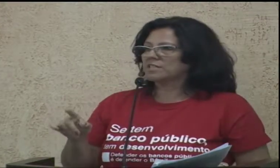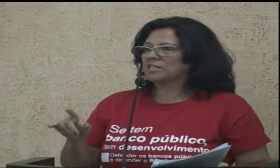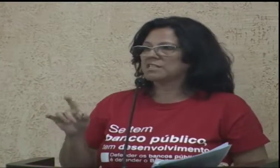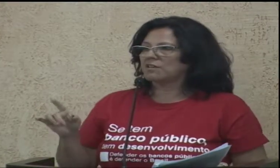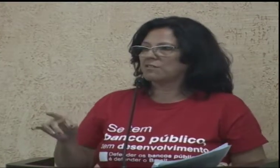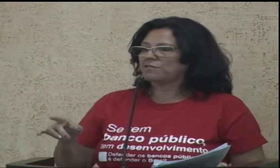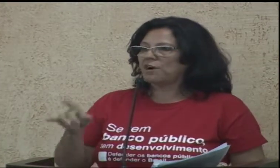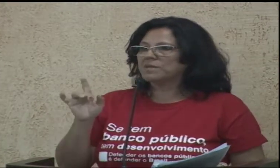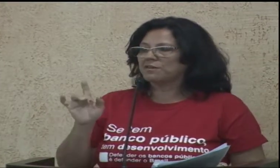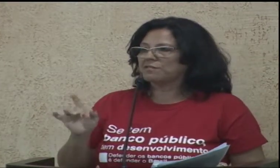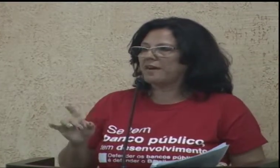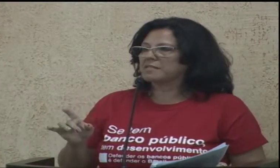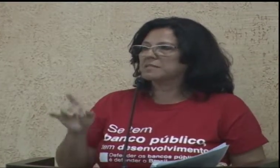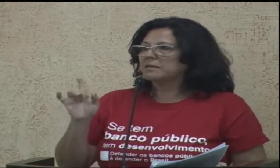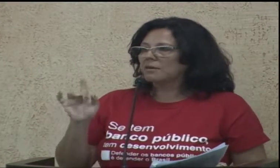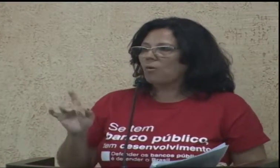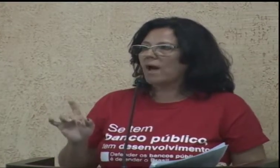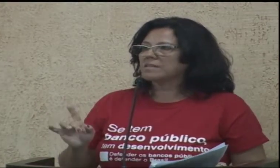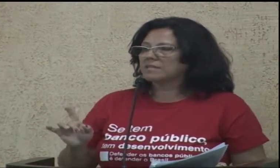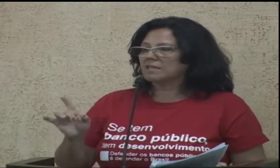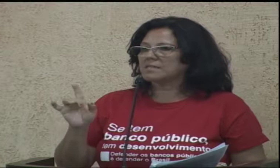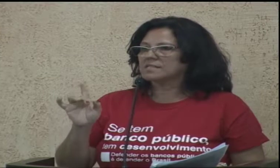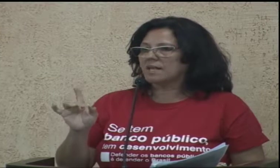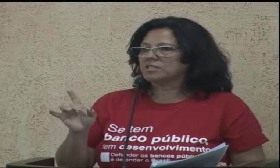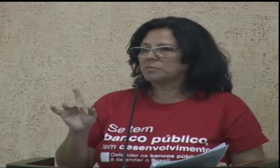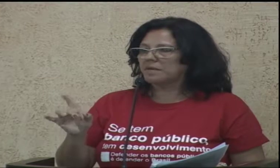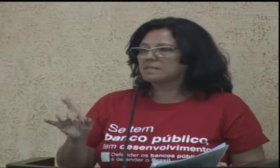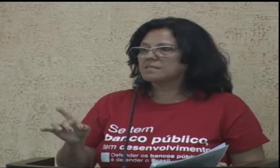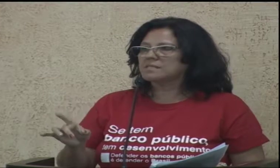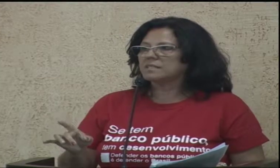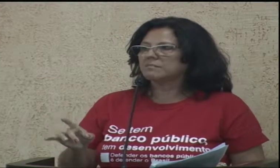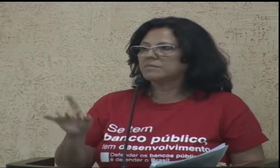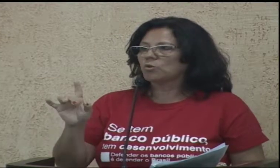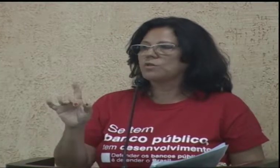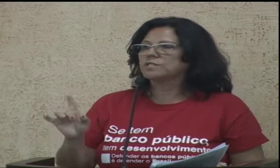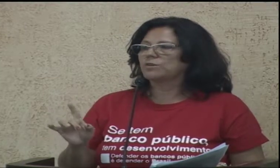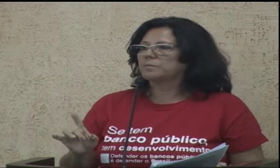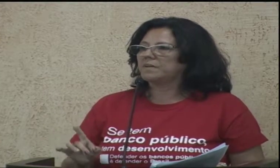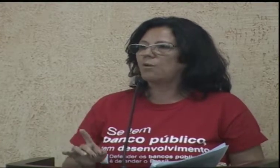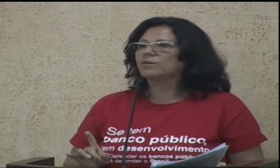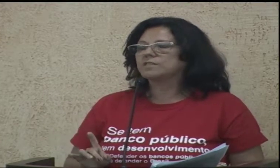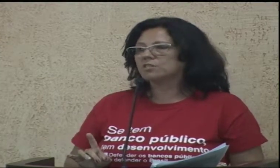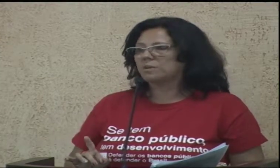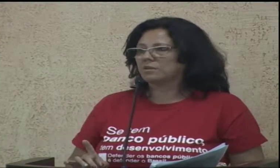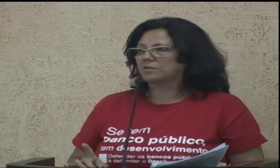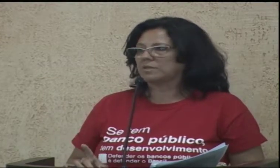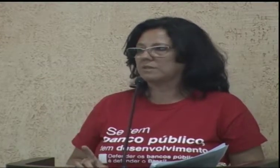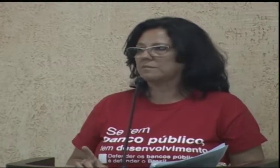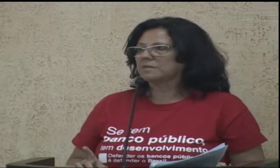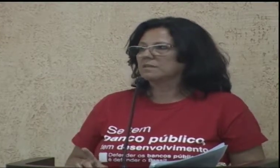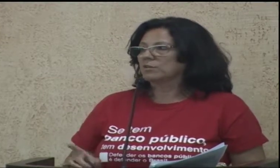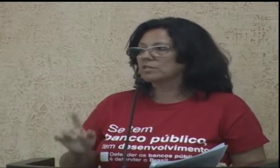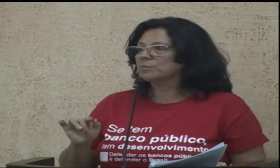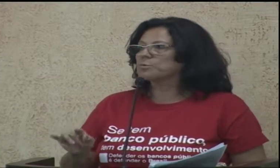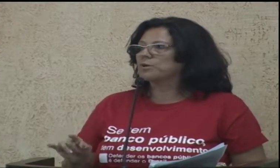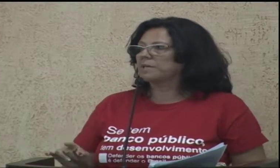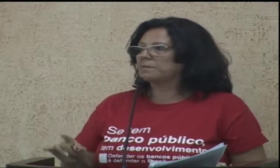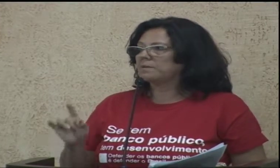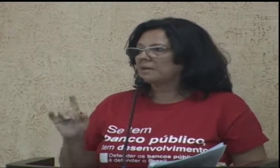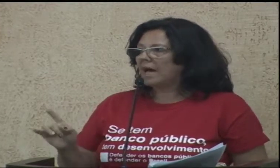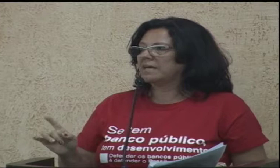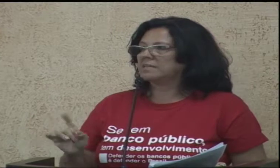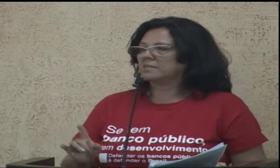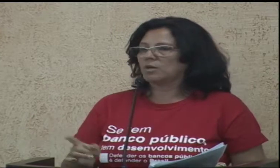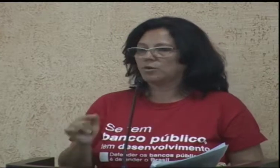que a outra agência está em reforma já faz quase que 7 meses e não conseguiu liberar o autoatendimento ainda. Então, nós temos um